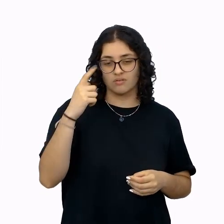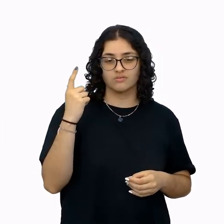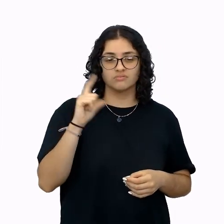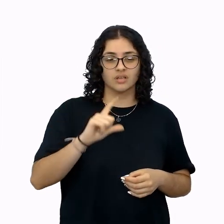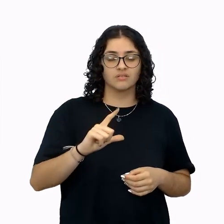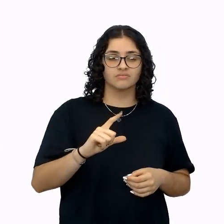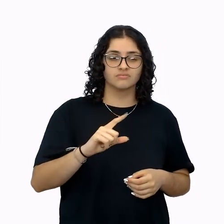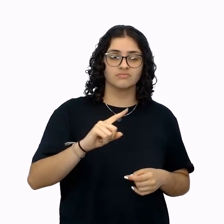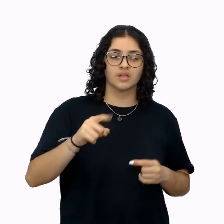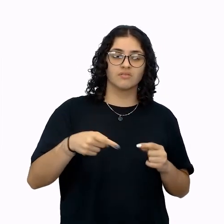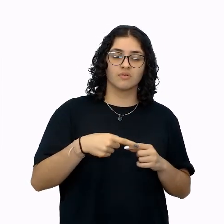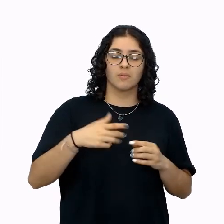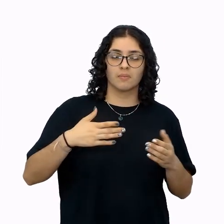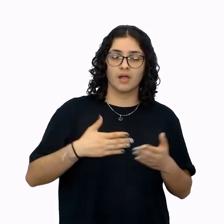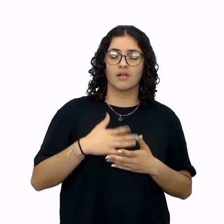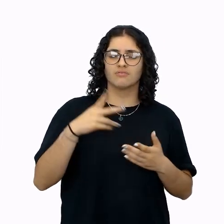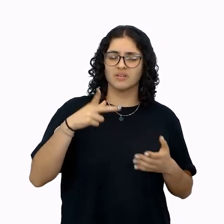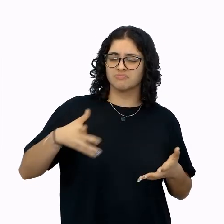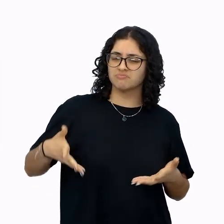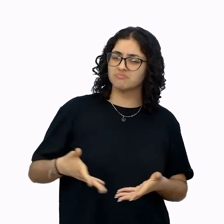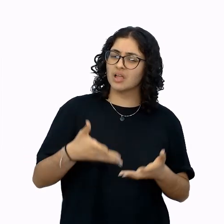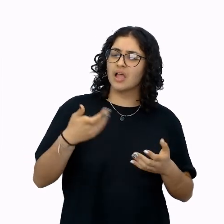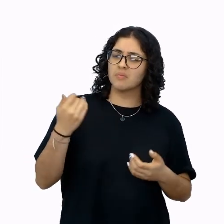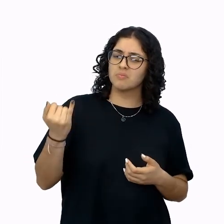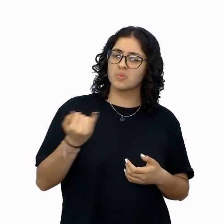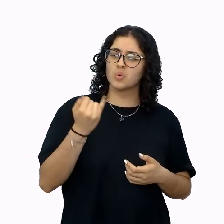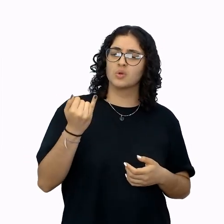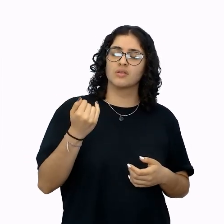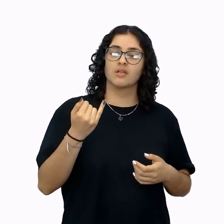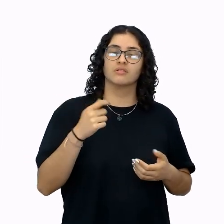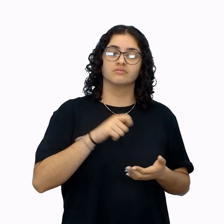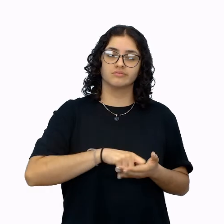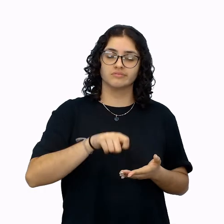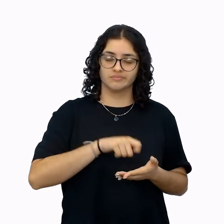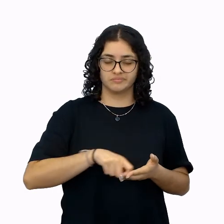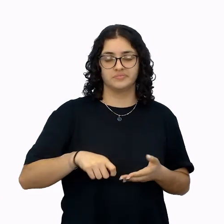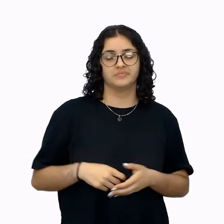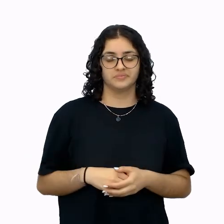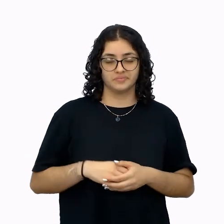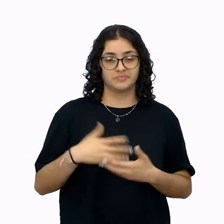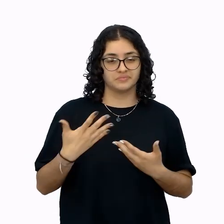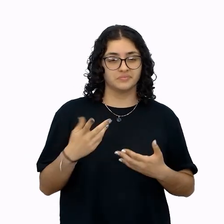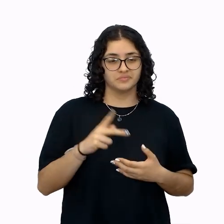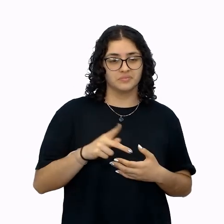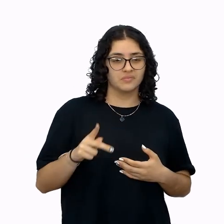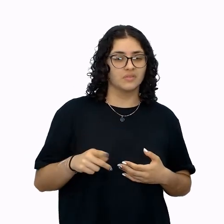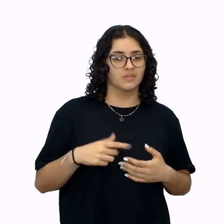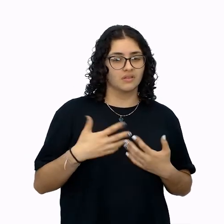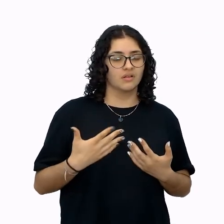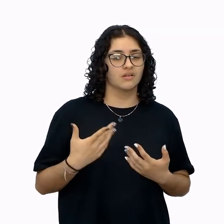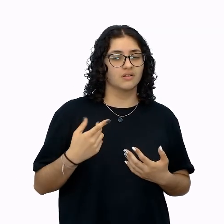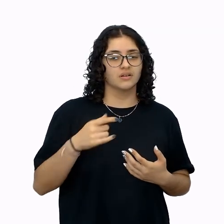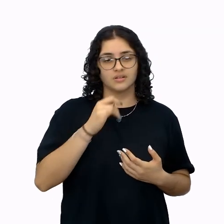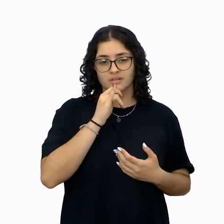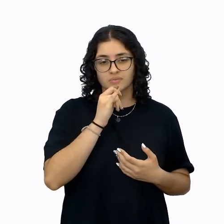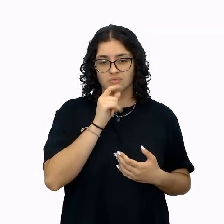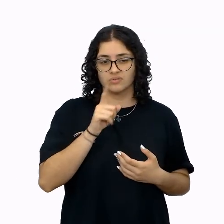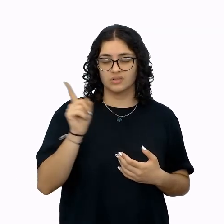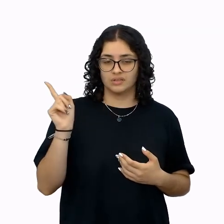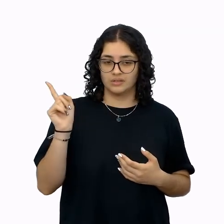os estudantes a compreender a relevância do processo da reescrita. Então, professores, agora apresento para